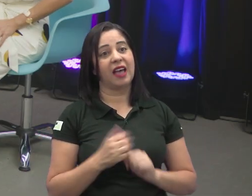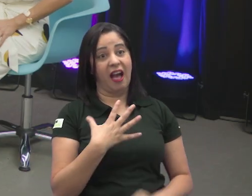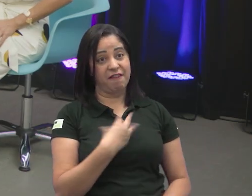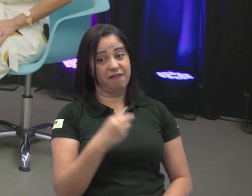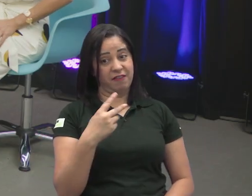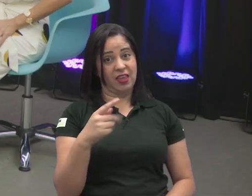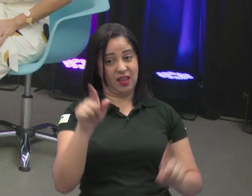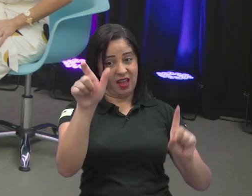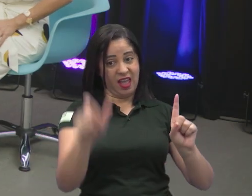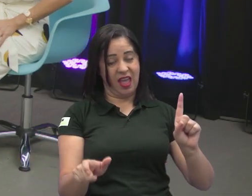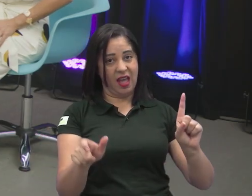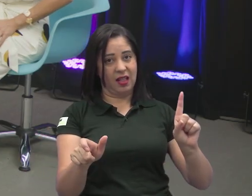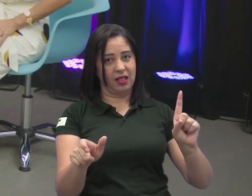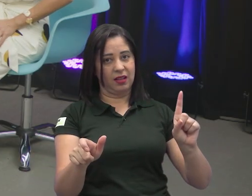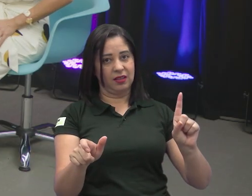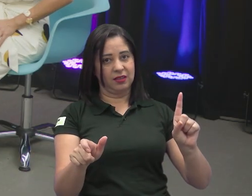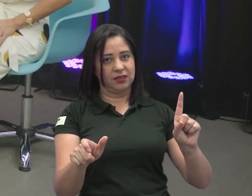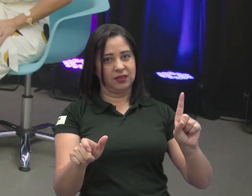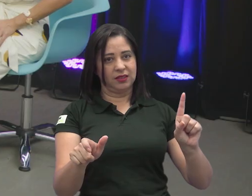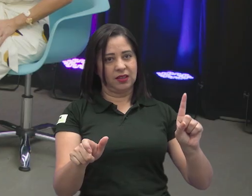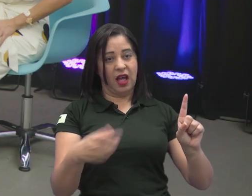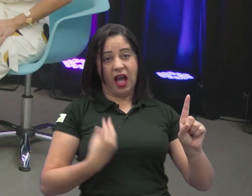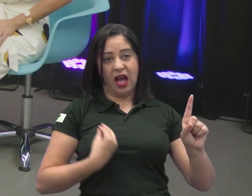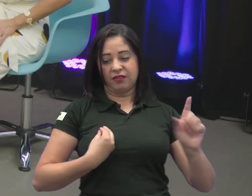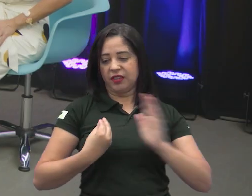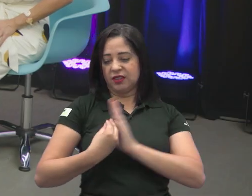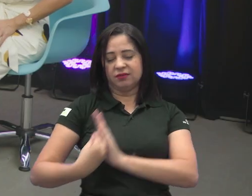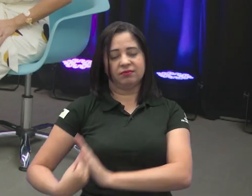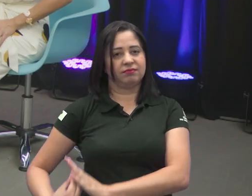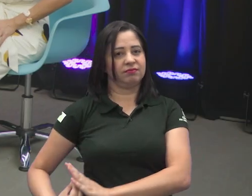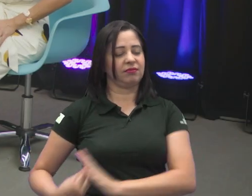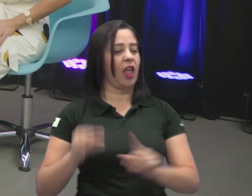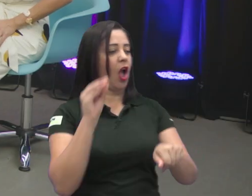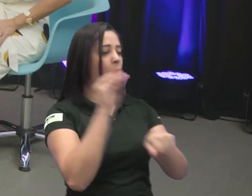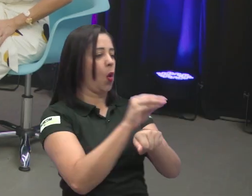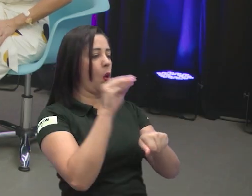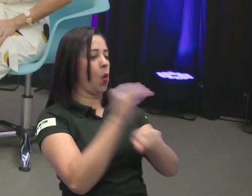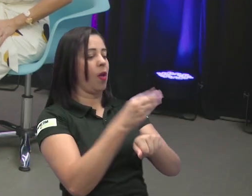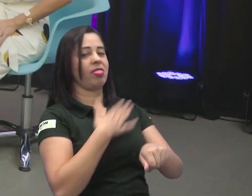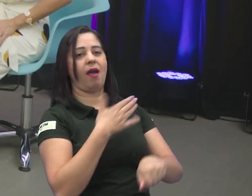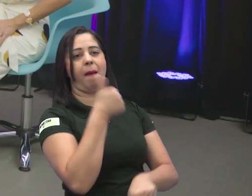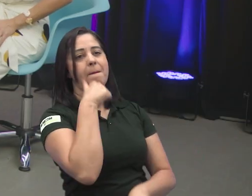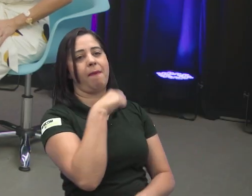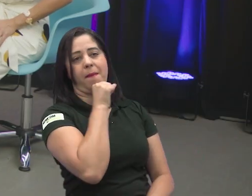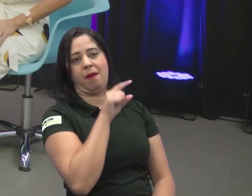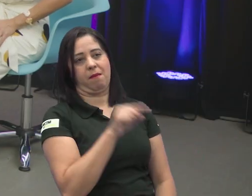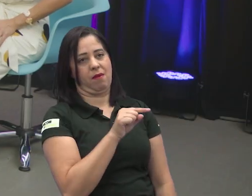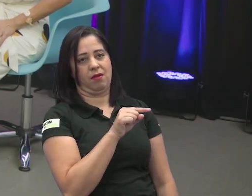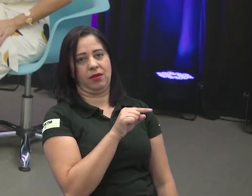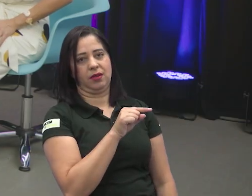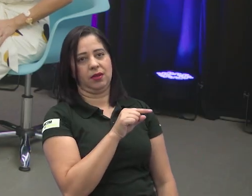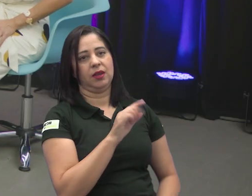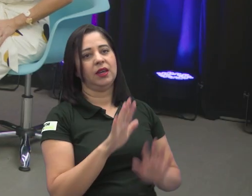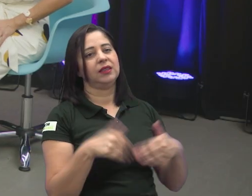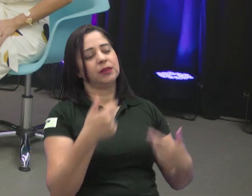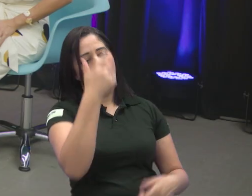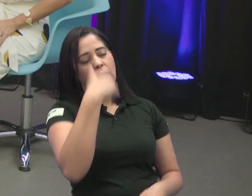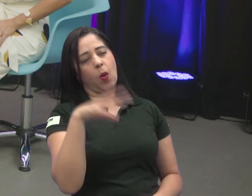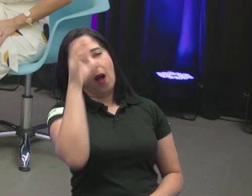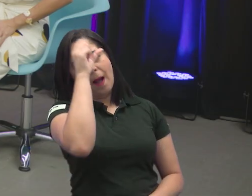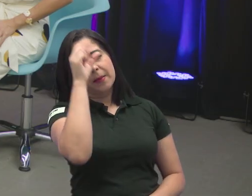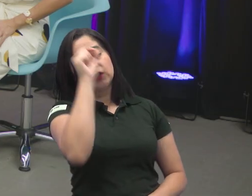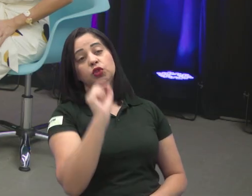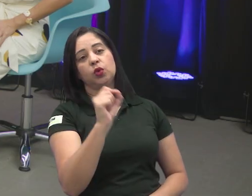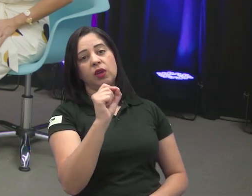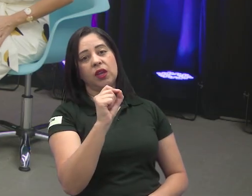a filha diz não a tudo na vida dela para cuidar. Então, o que eu aprendi muito com isso é que sem o